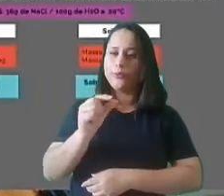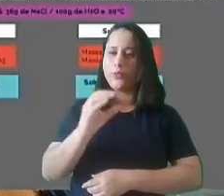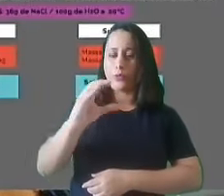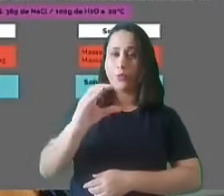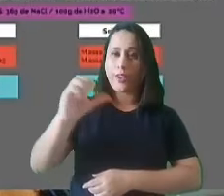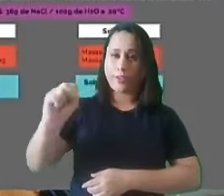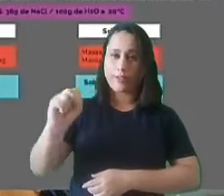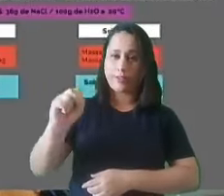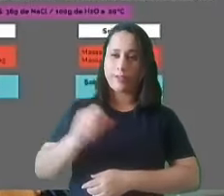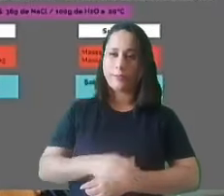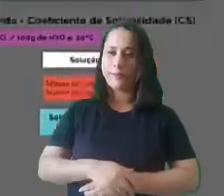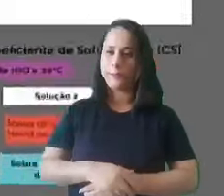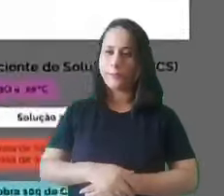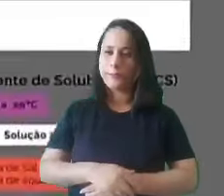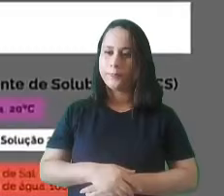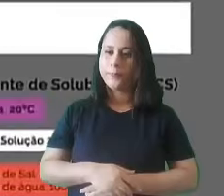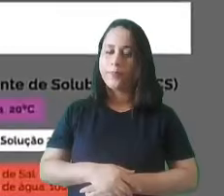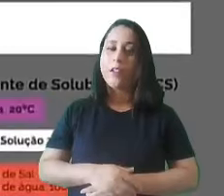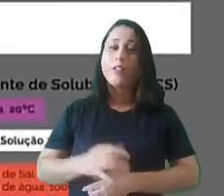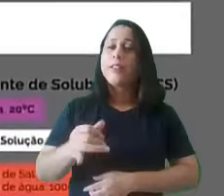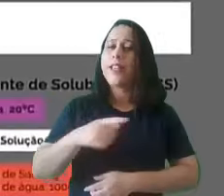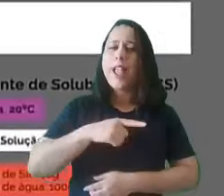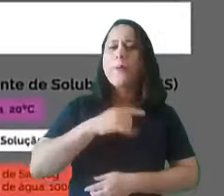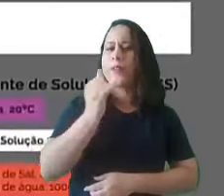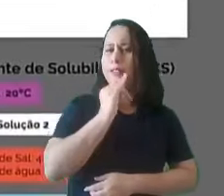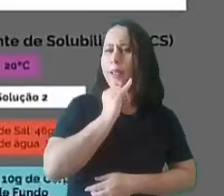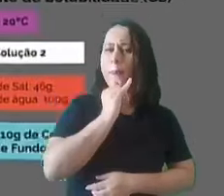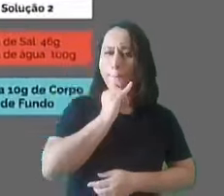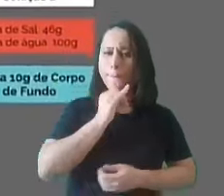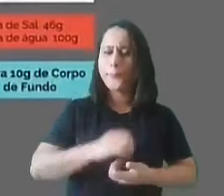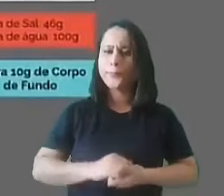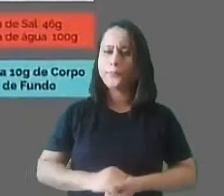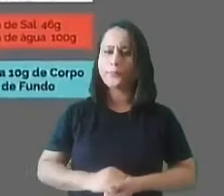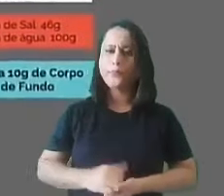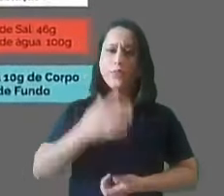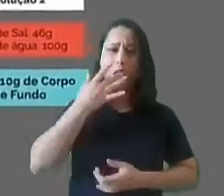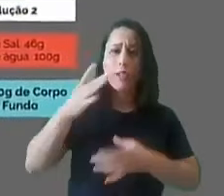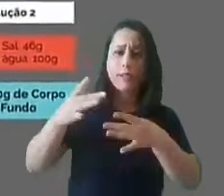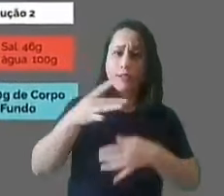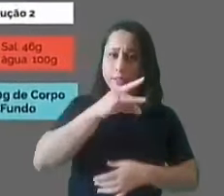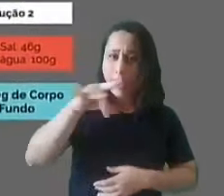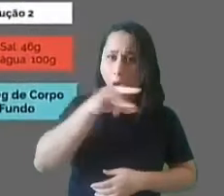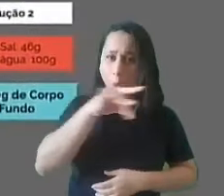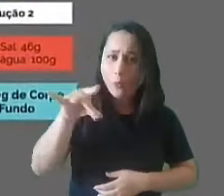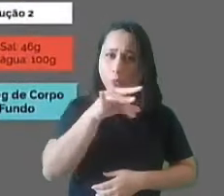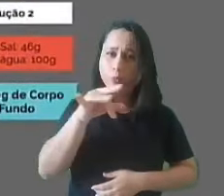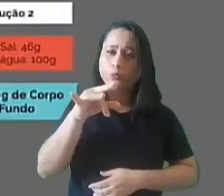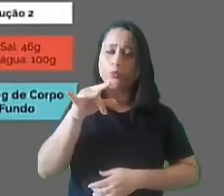coeficiente de solubilidade. Então, nós temos aqui um exemplo